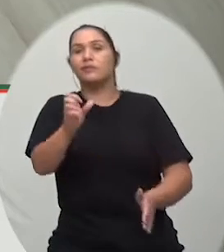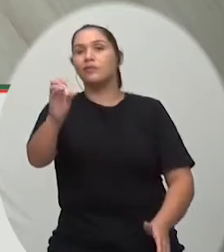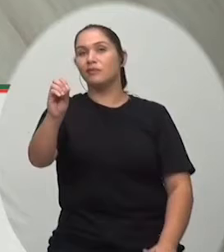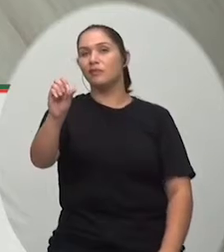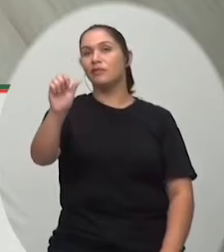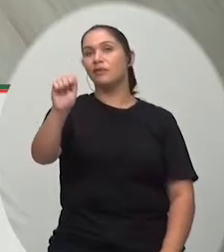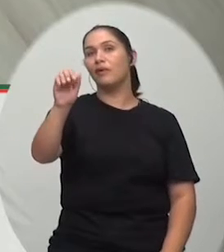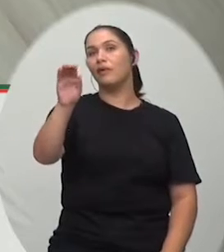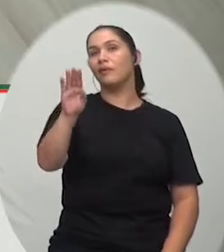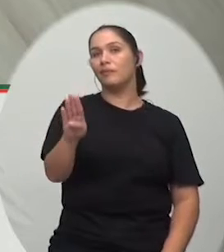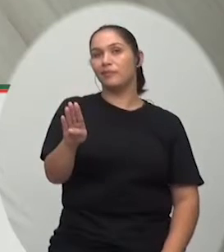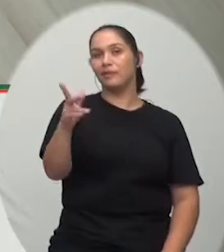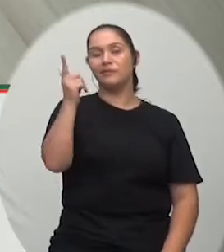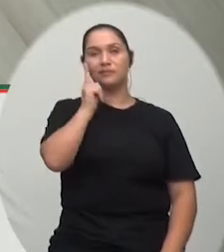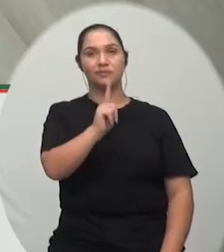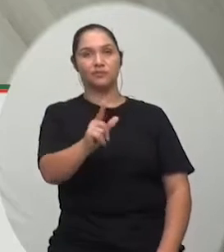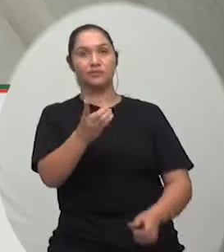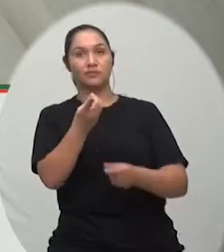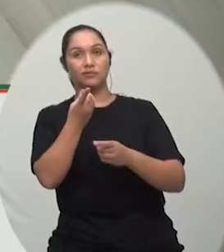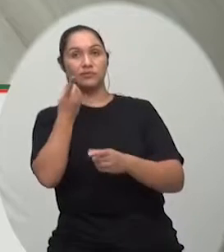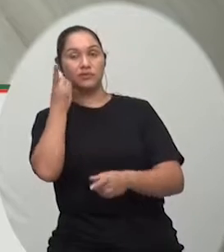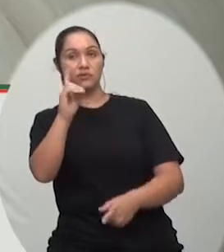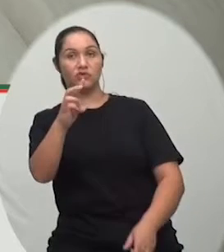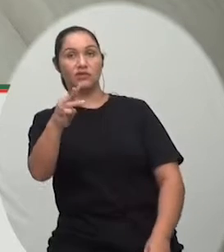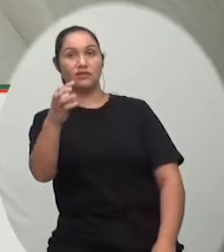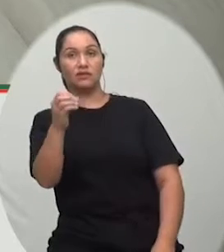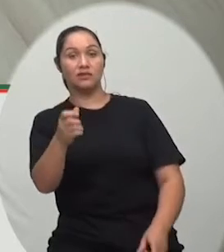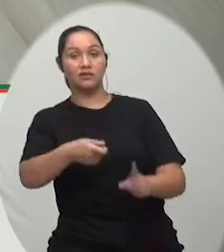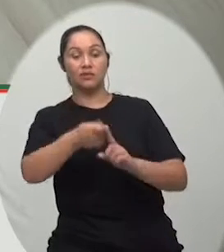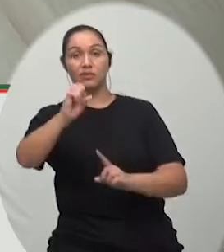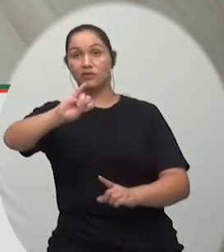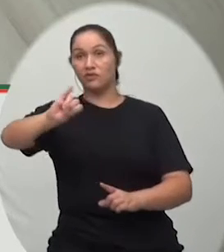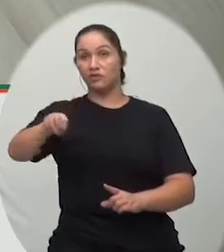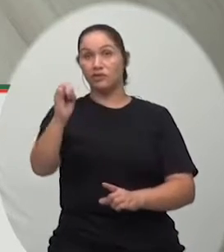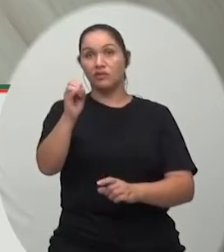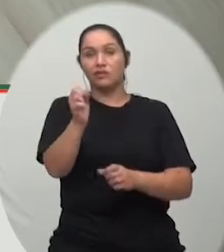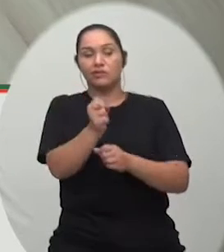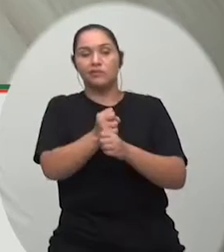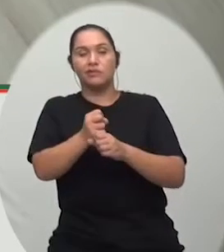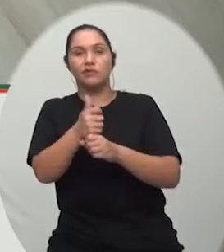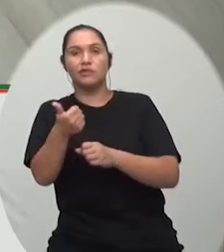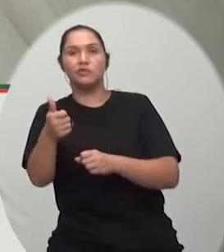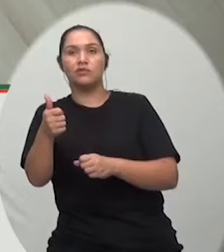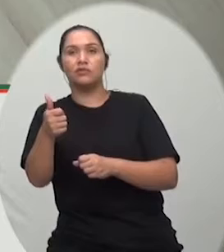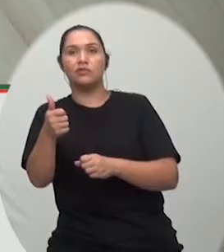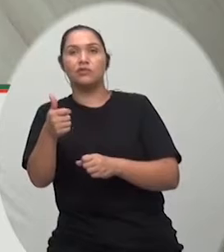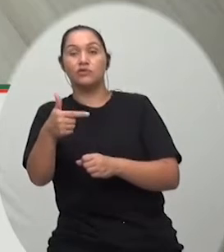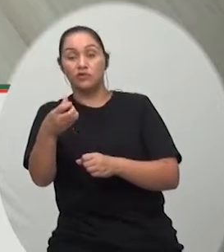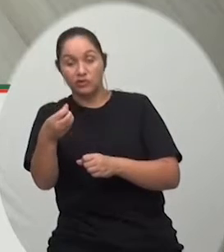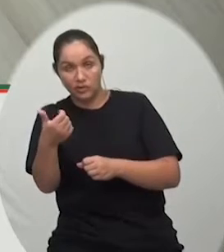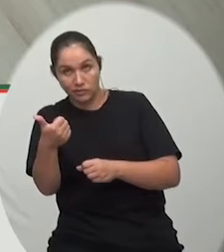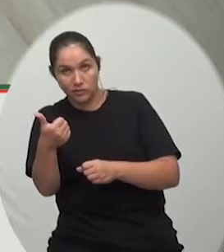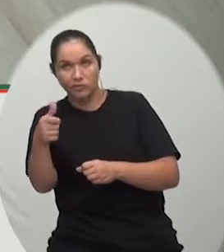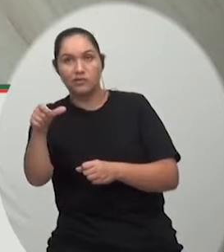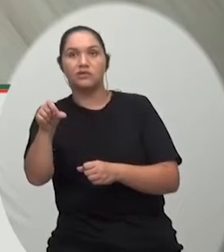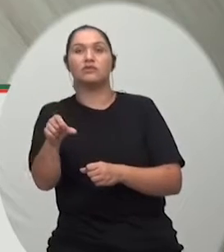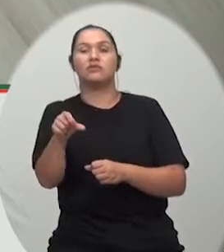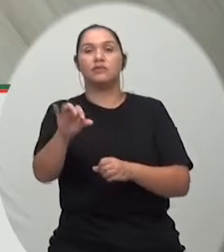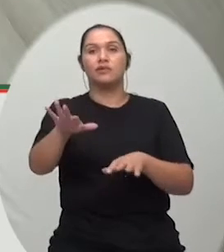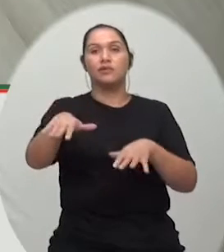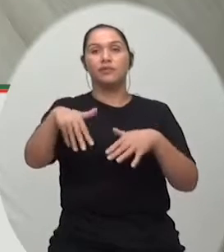recomenda. No dia 30 de janeiro do ano de 2019, o curso de Direito da Unesc recebeu o selo de qualidade